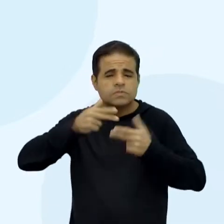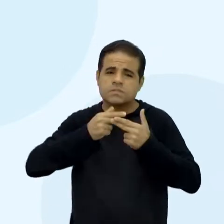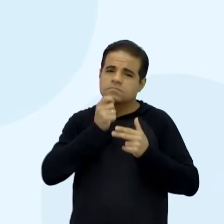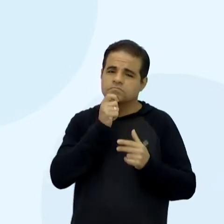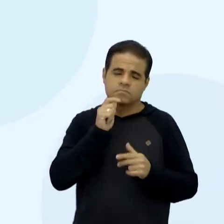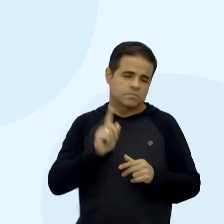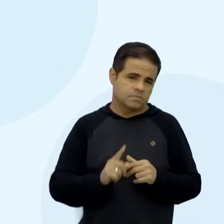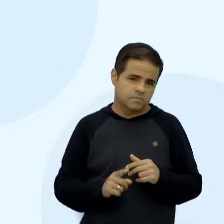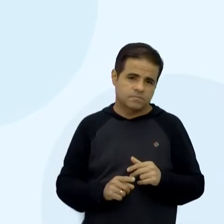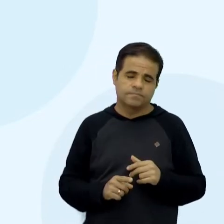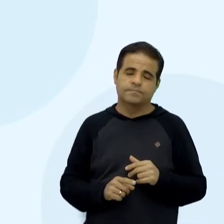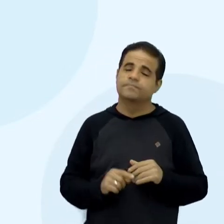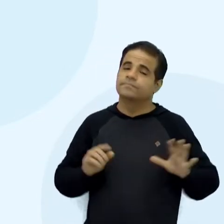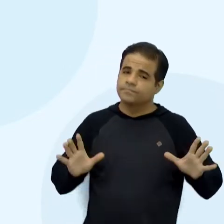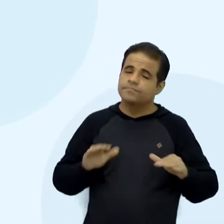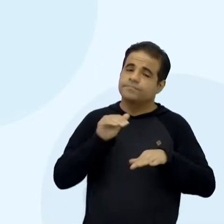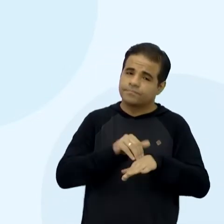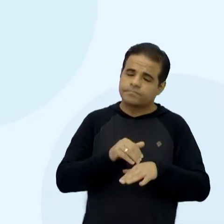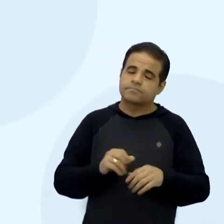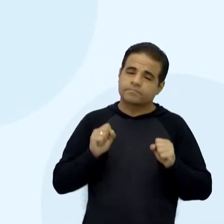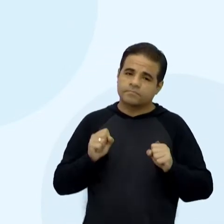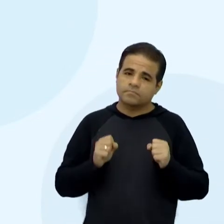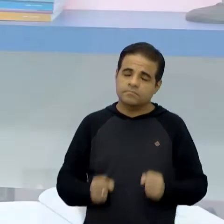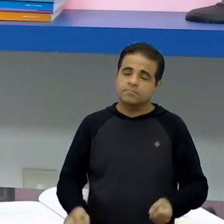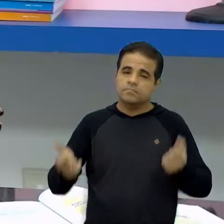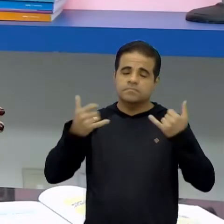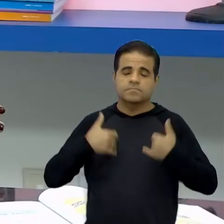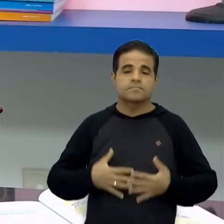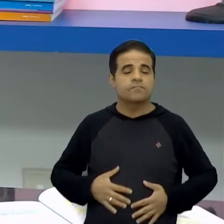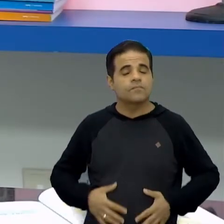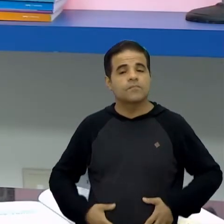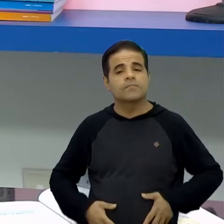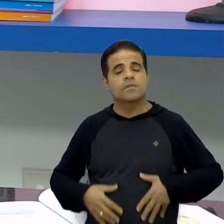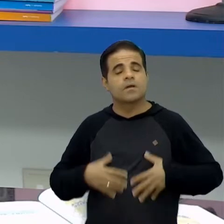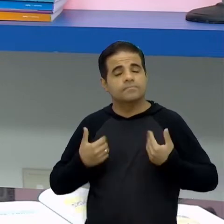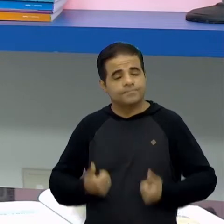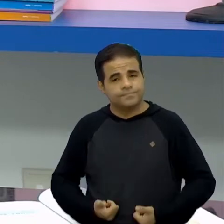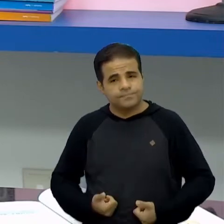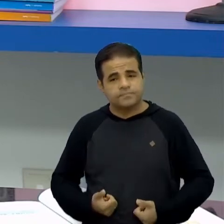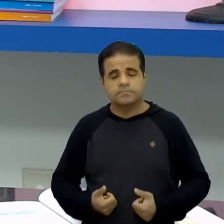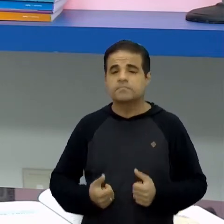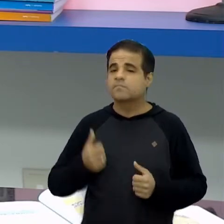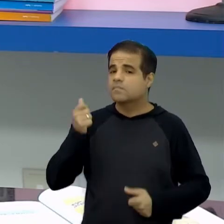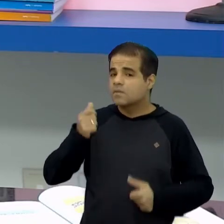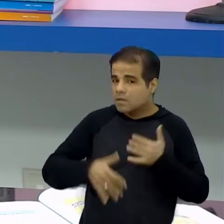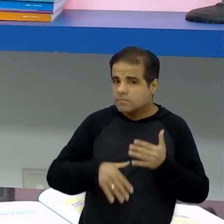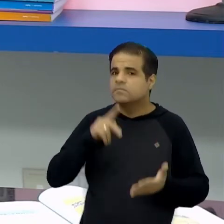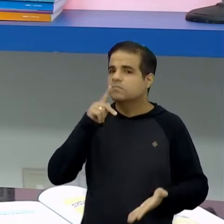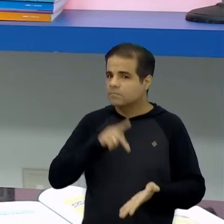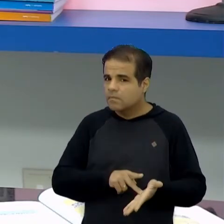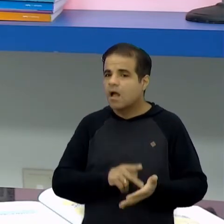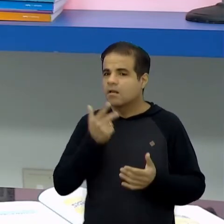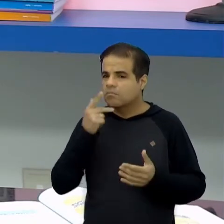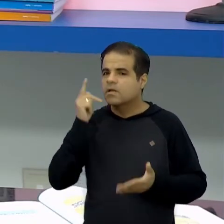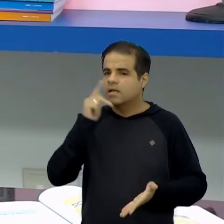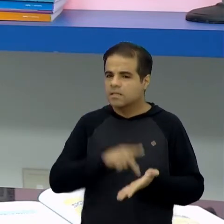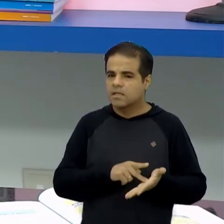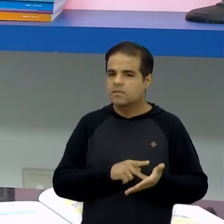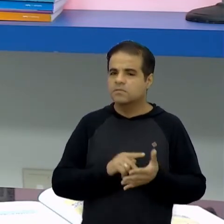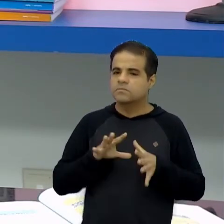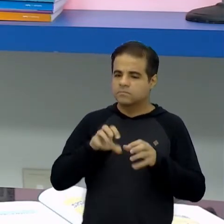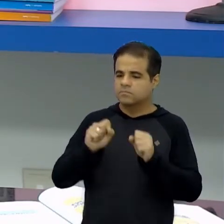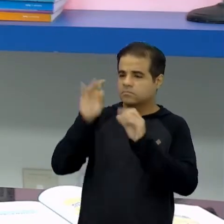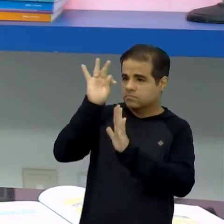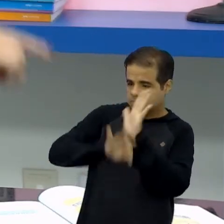gente está tocando nesse... Podem voltar aqui com a gente. Nós estamos tocando nesse assunto da realidade. Então, quando eu peguei